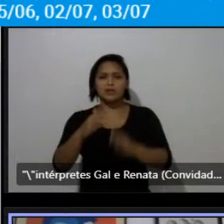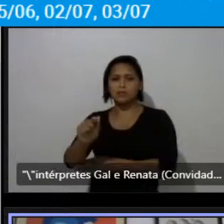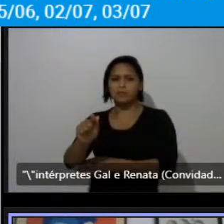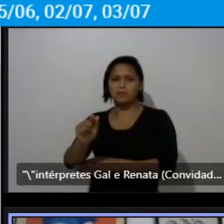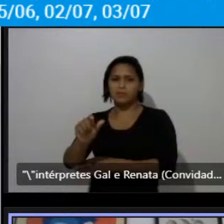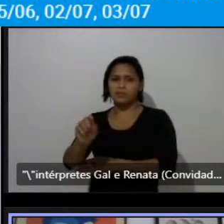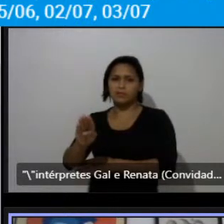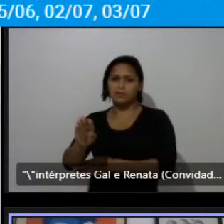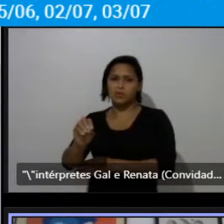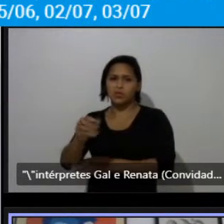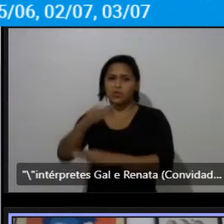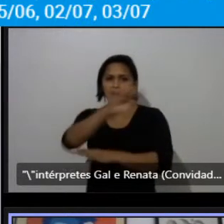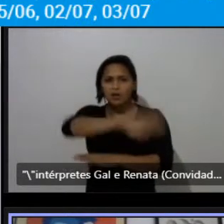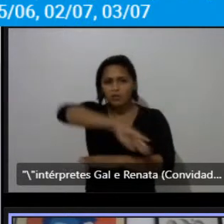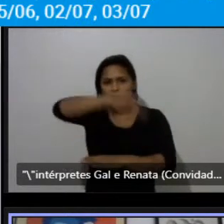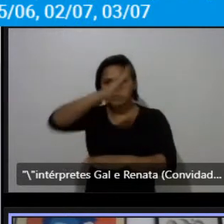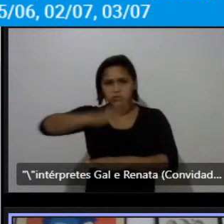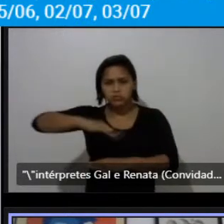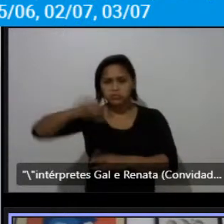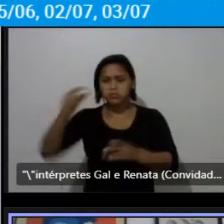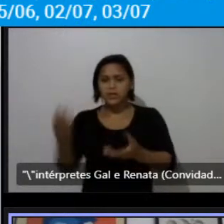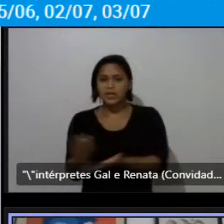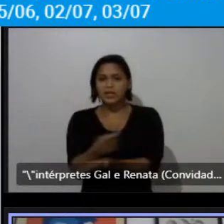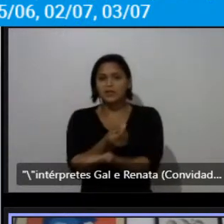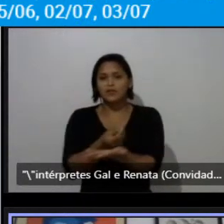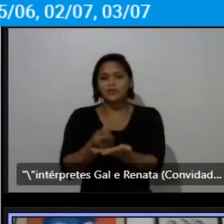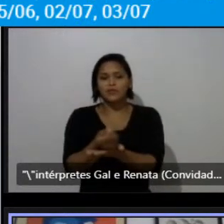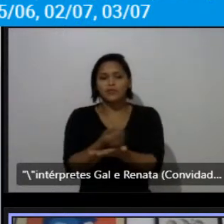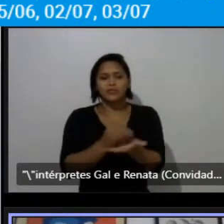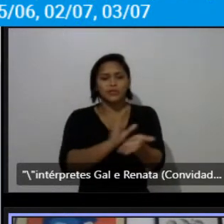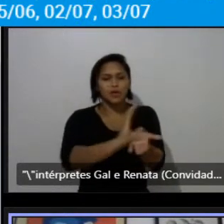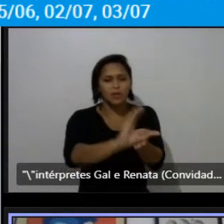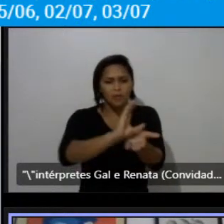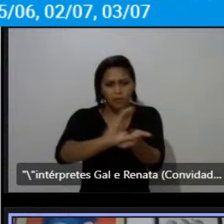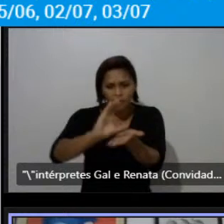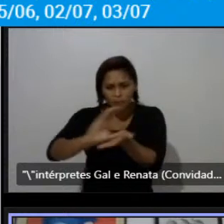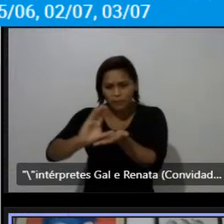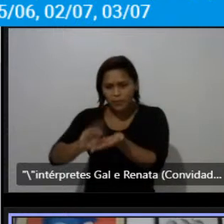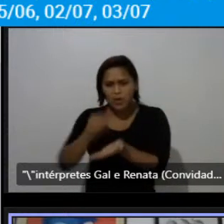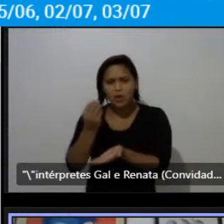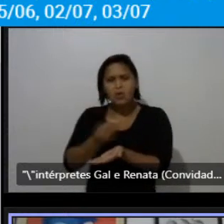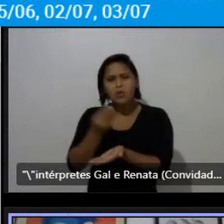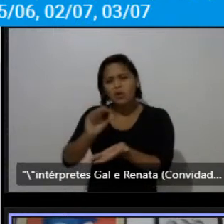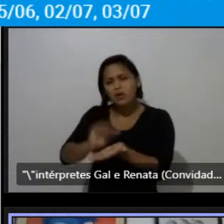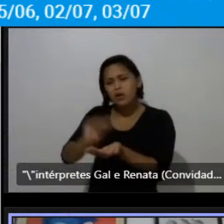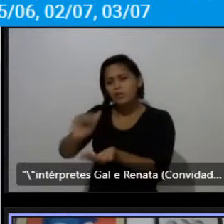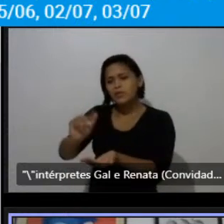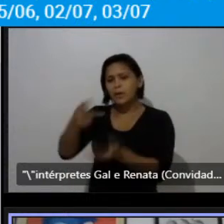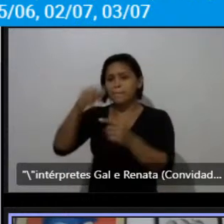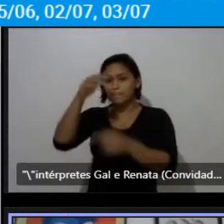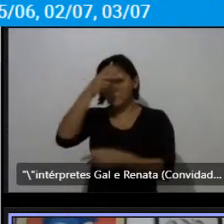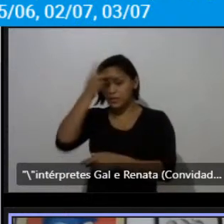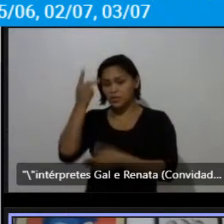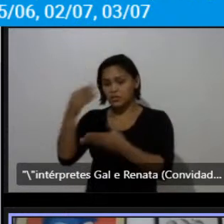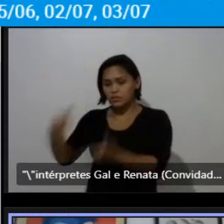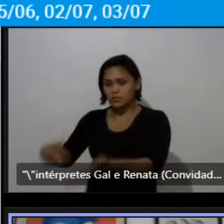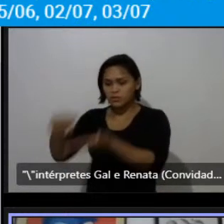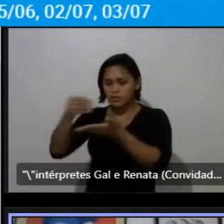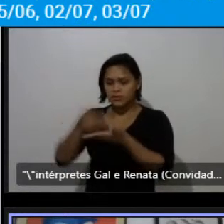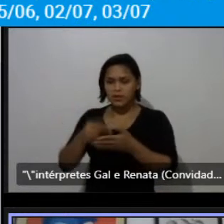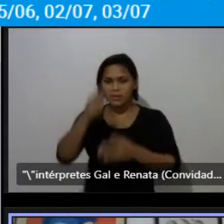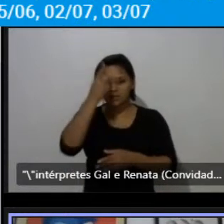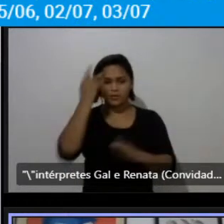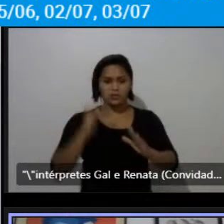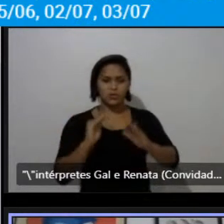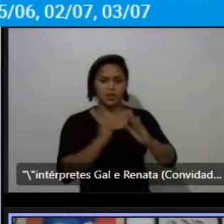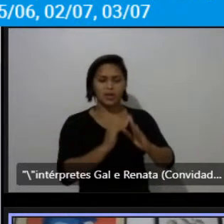as montanhas, para a dimensão do capital, que são áreas que estão, pessoas que estão sendo desapropriadas das suas áreas por